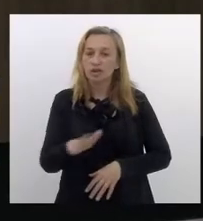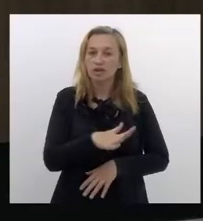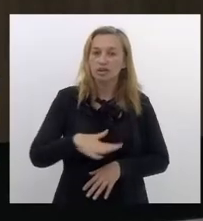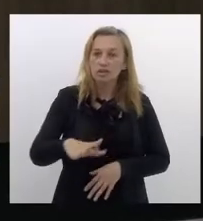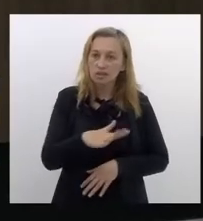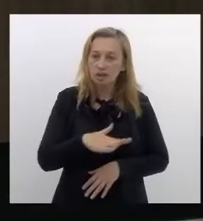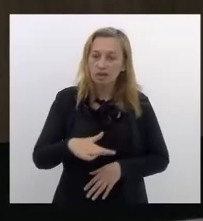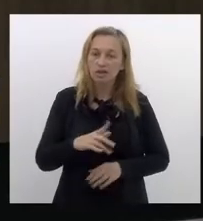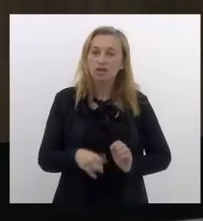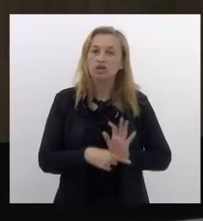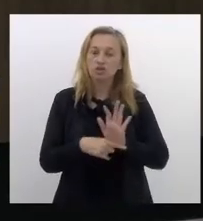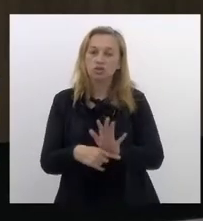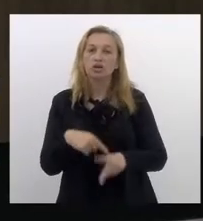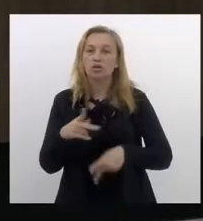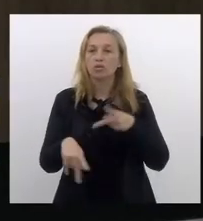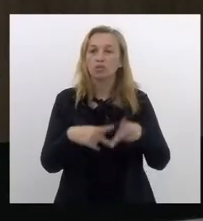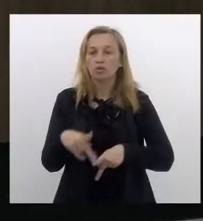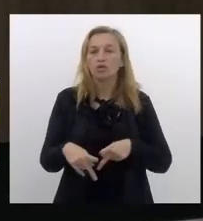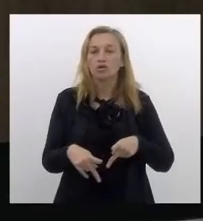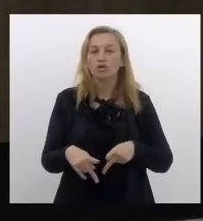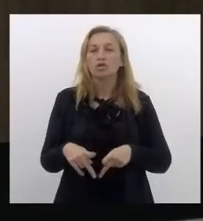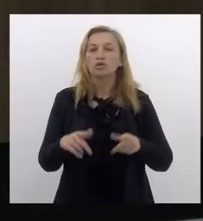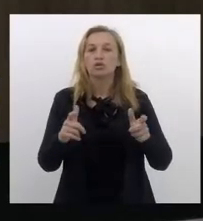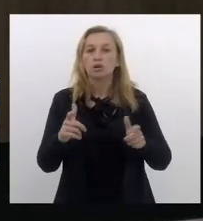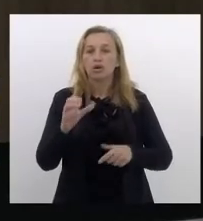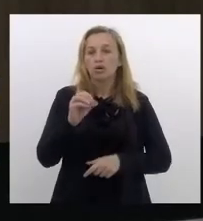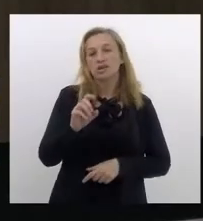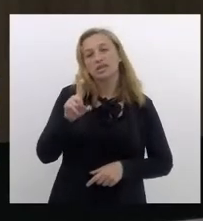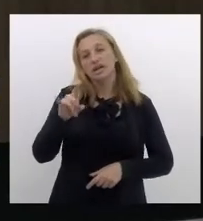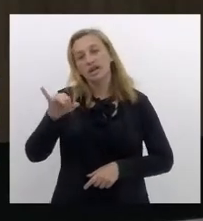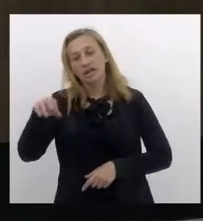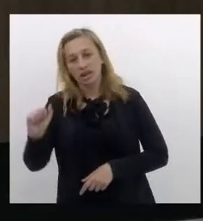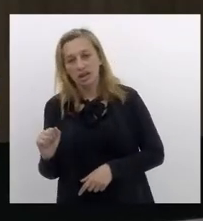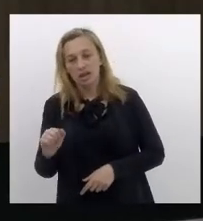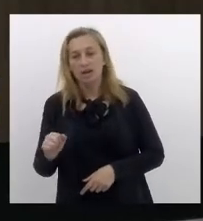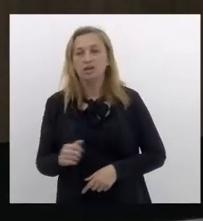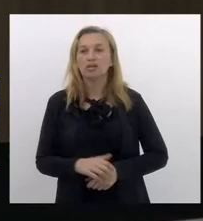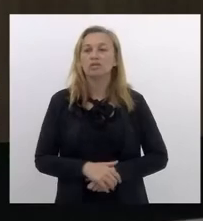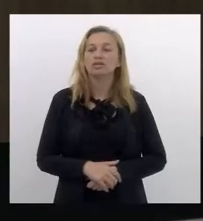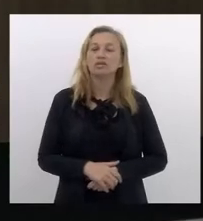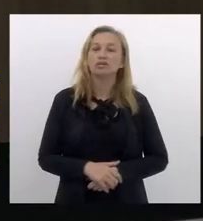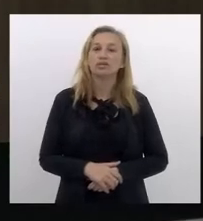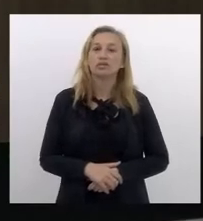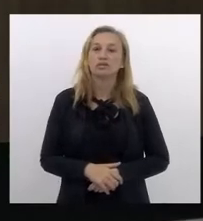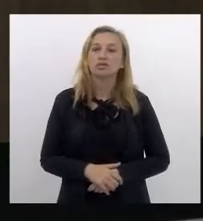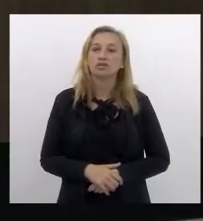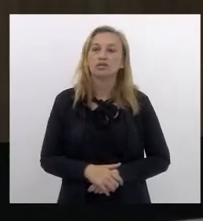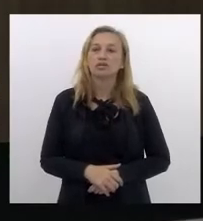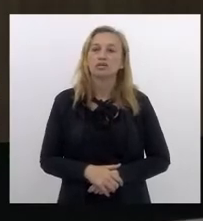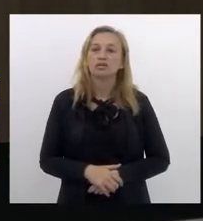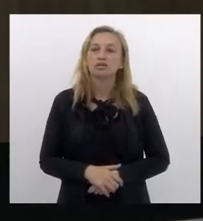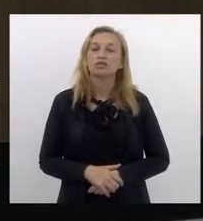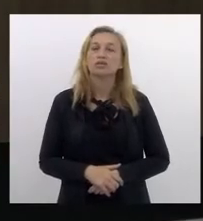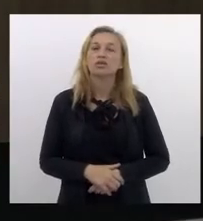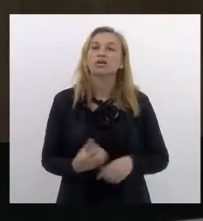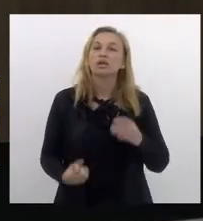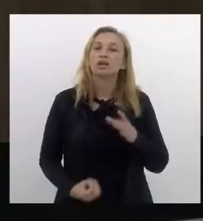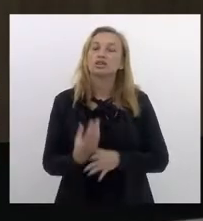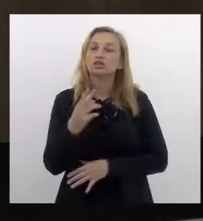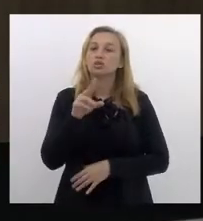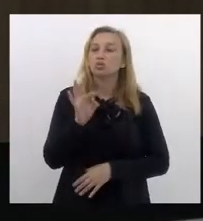que beneficiaram a população da região oceânica. Uma delas teve como culminância a construção do